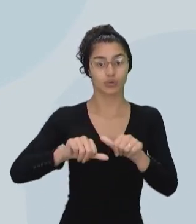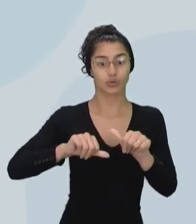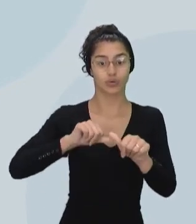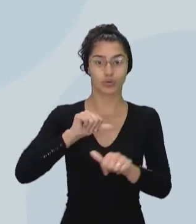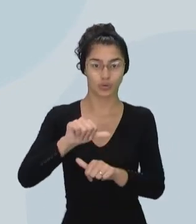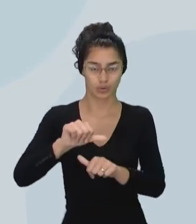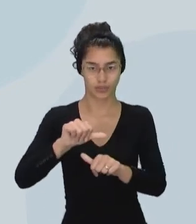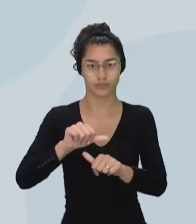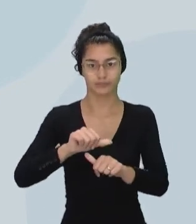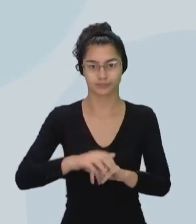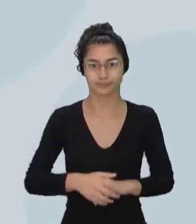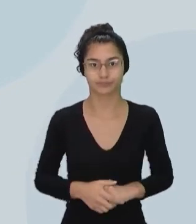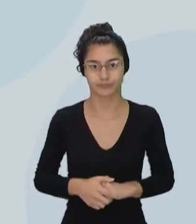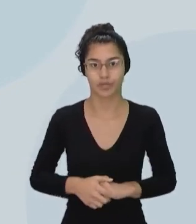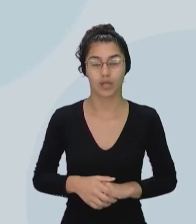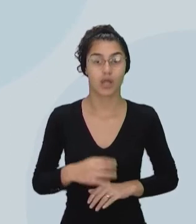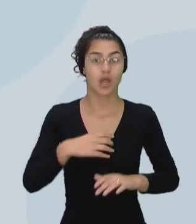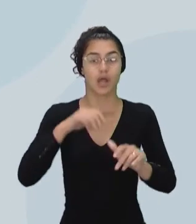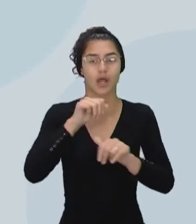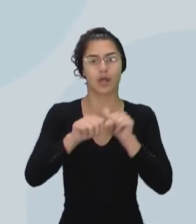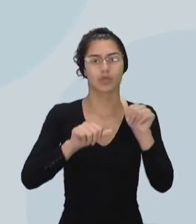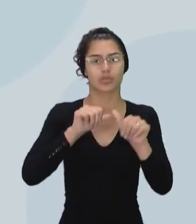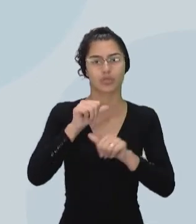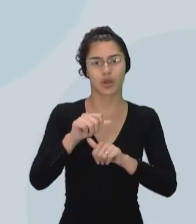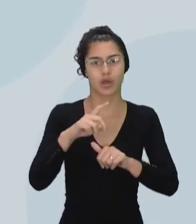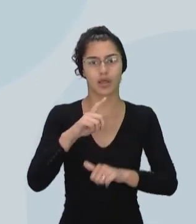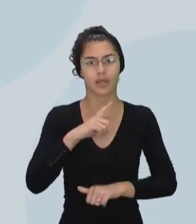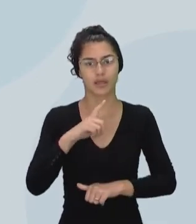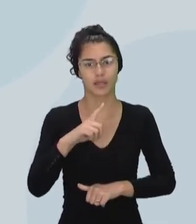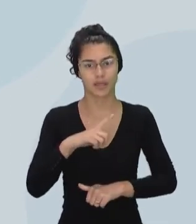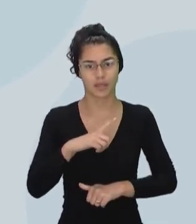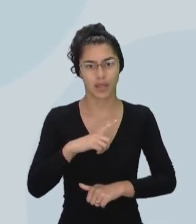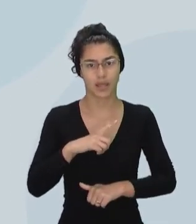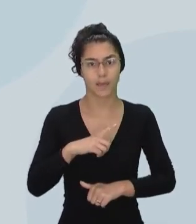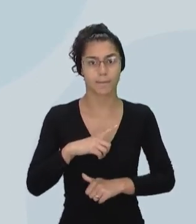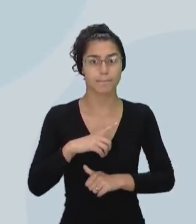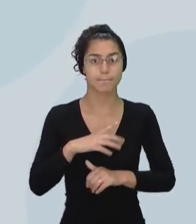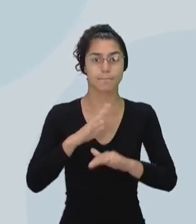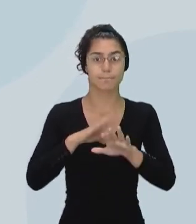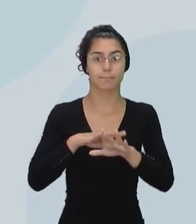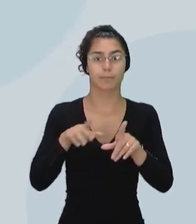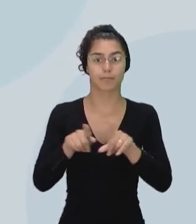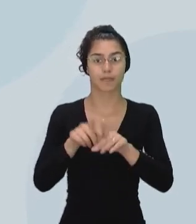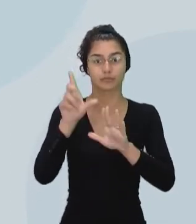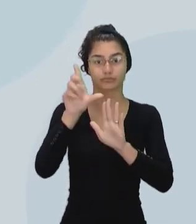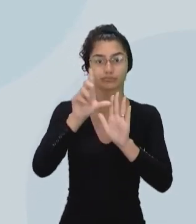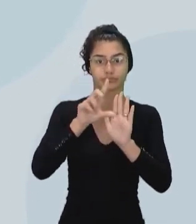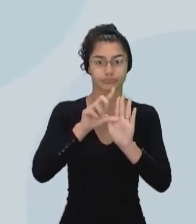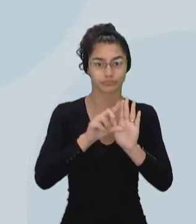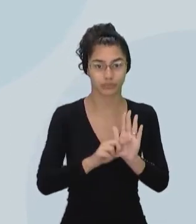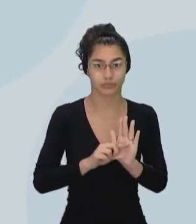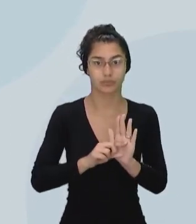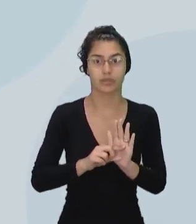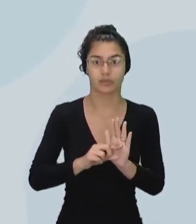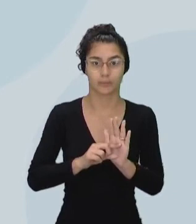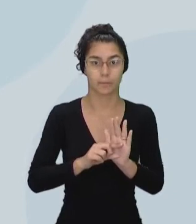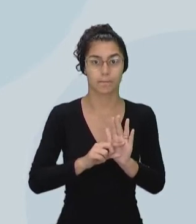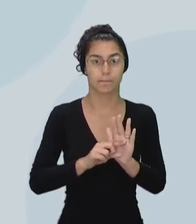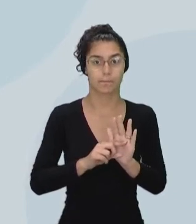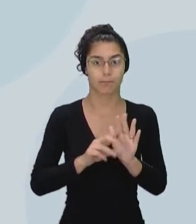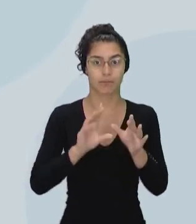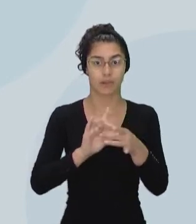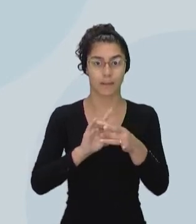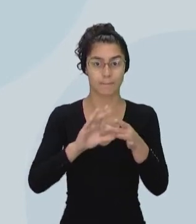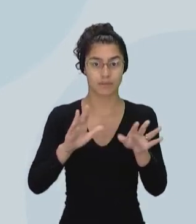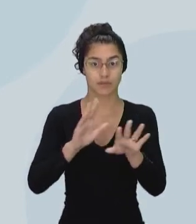sua função. Nessa alteração da função, ele acaba reduzindo a liberação